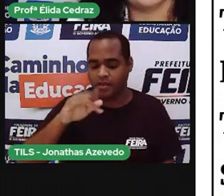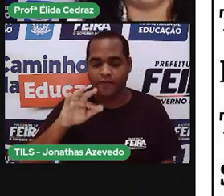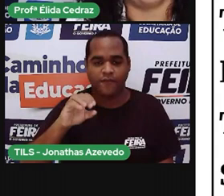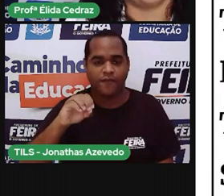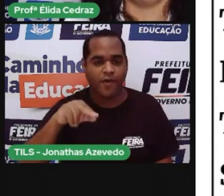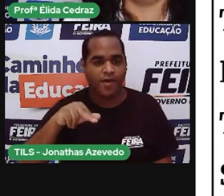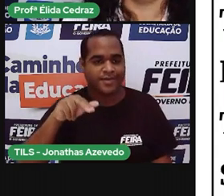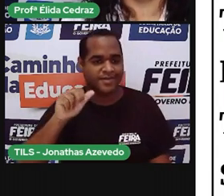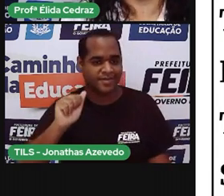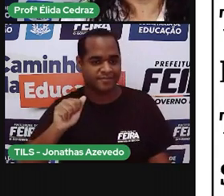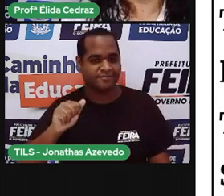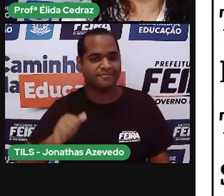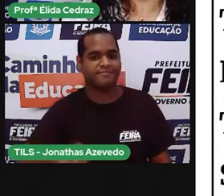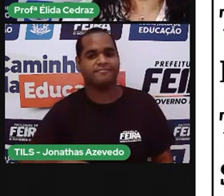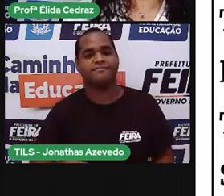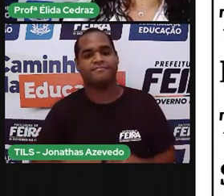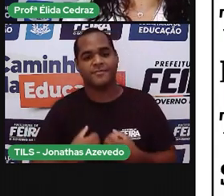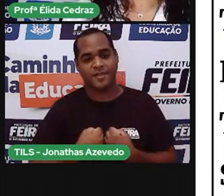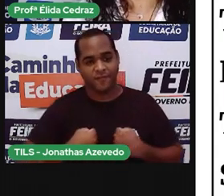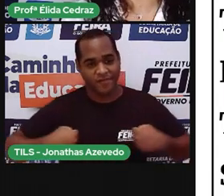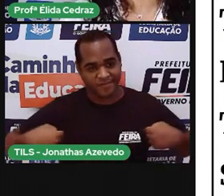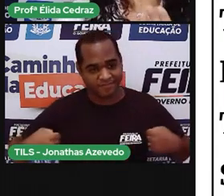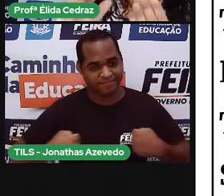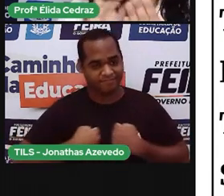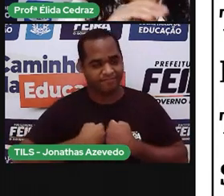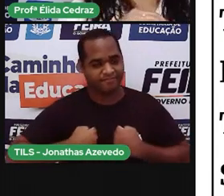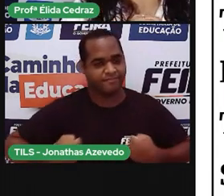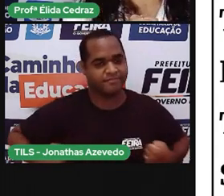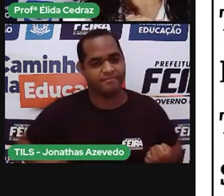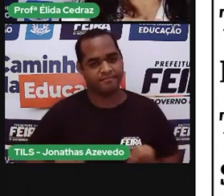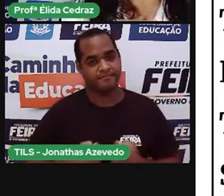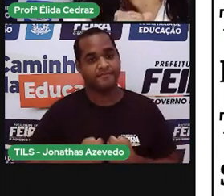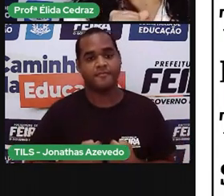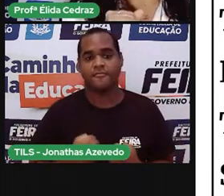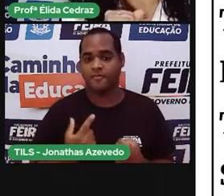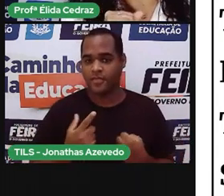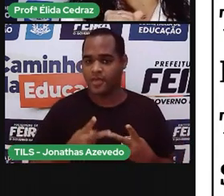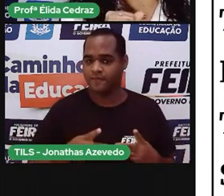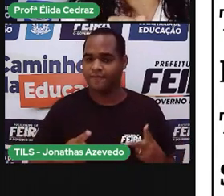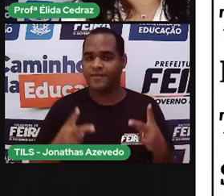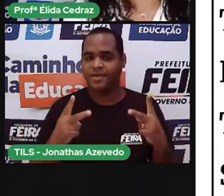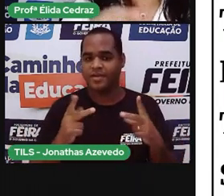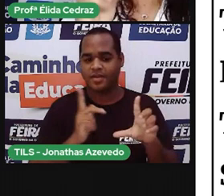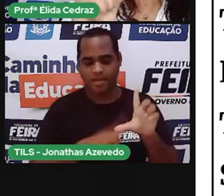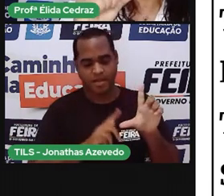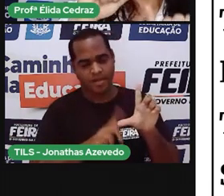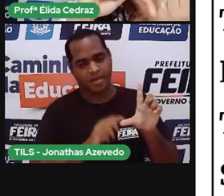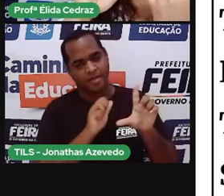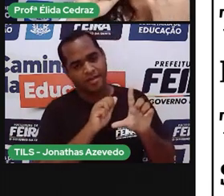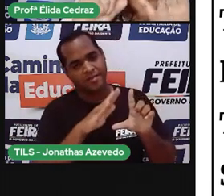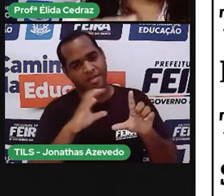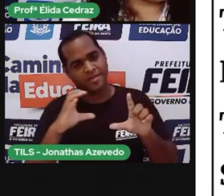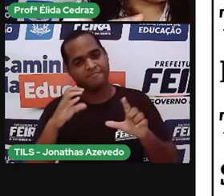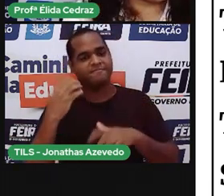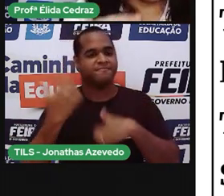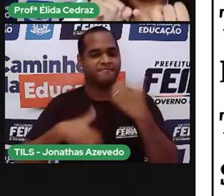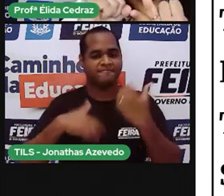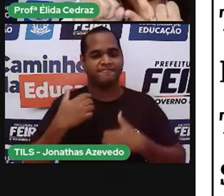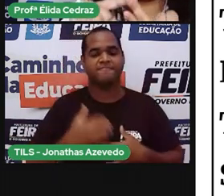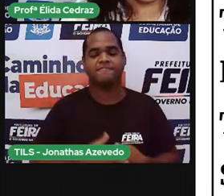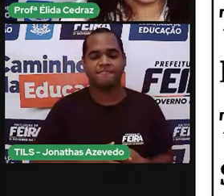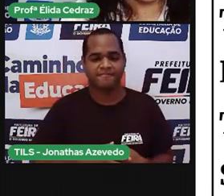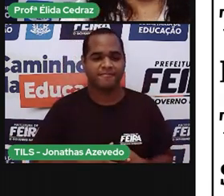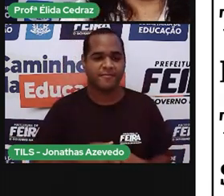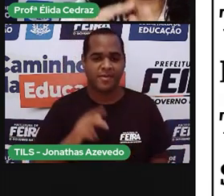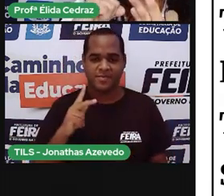pona isso aí então vamos continuar com alfabeto o p